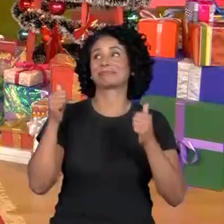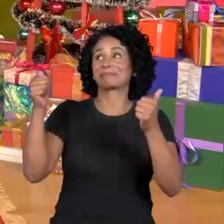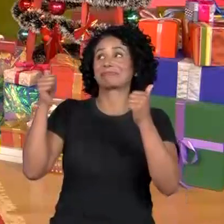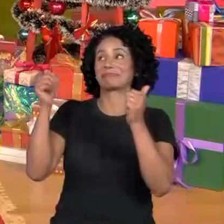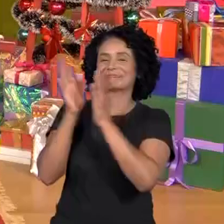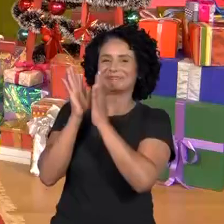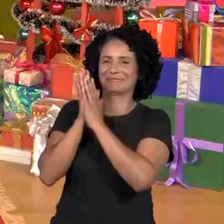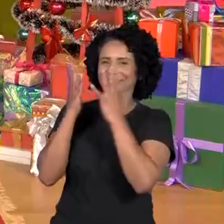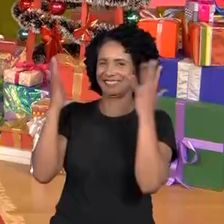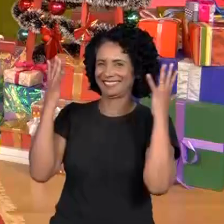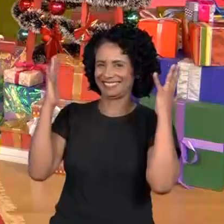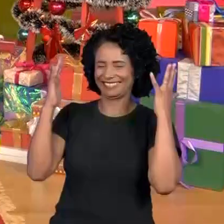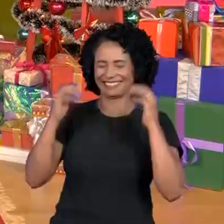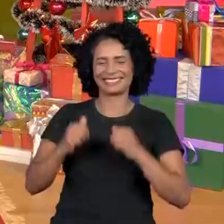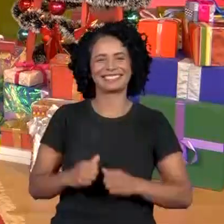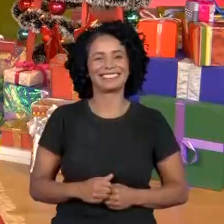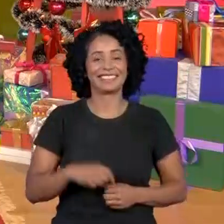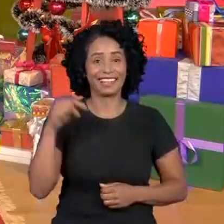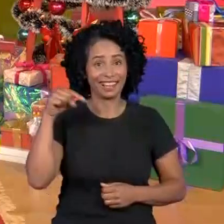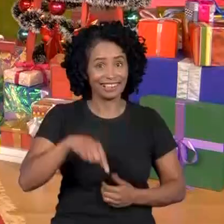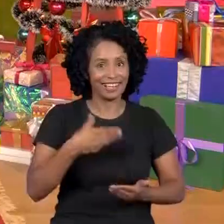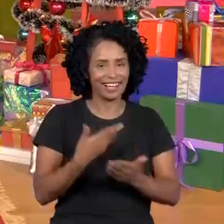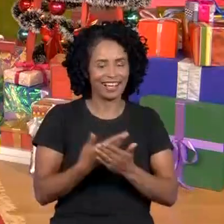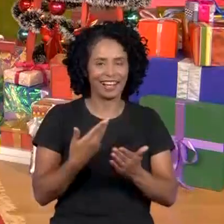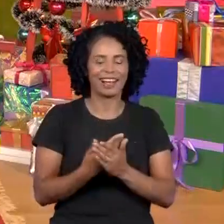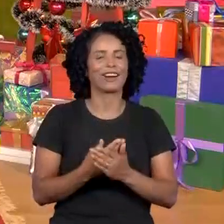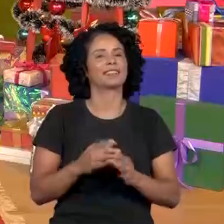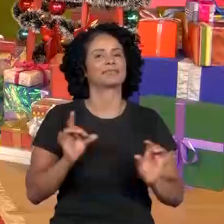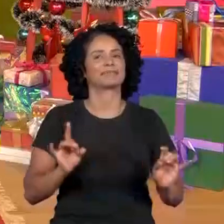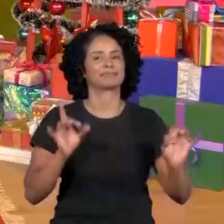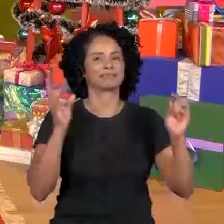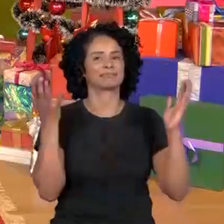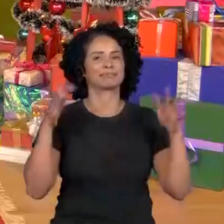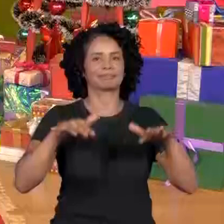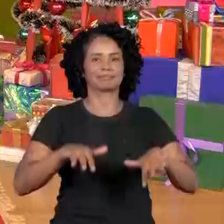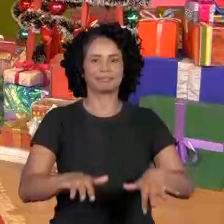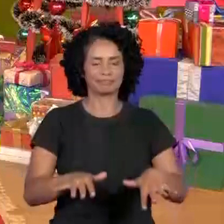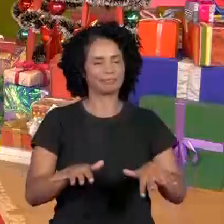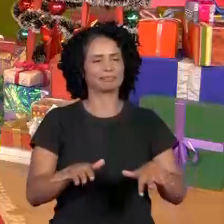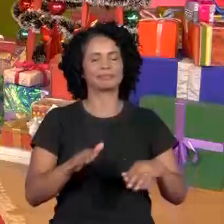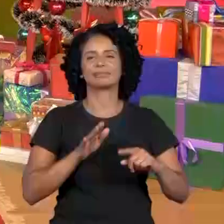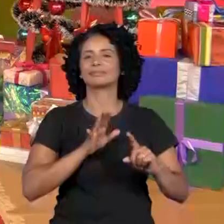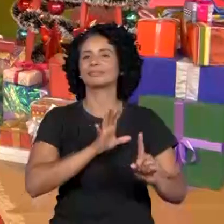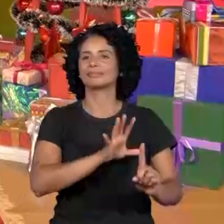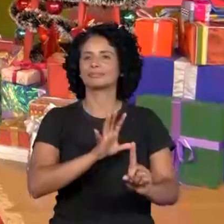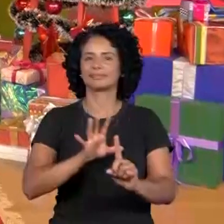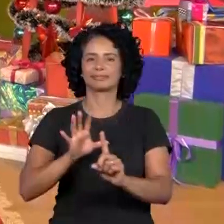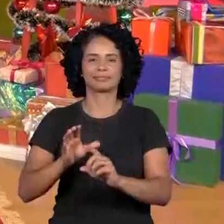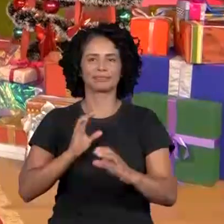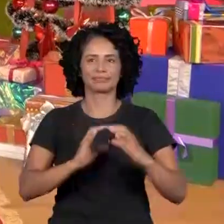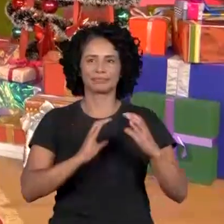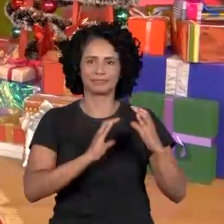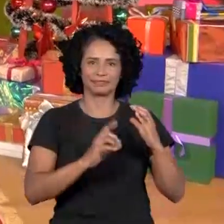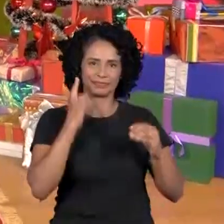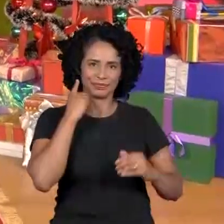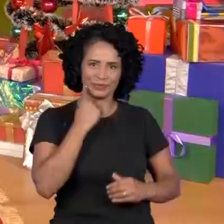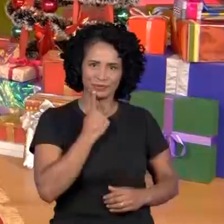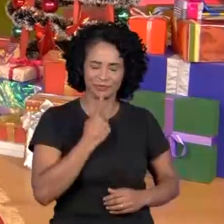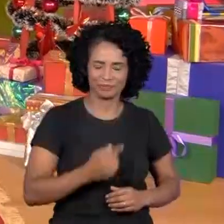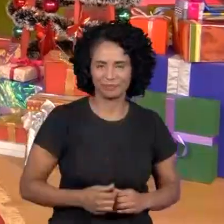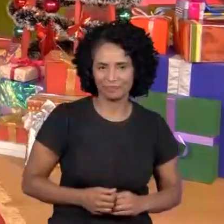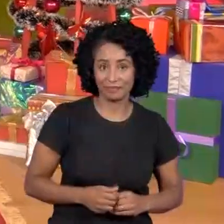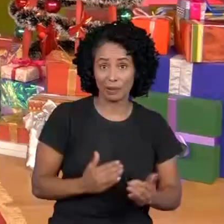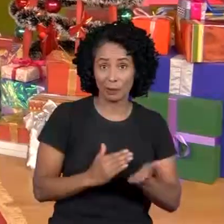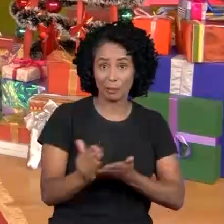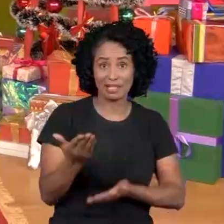Natal. Para nossa aula ficar mais inclusiva para a comunidade surda. Vamos começar a nossa